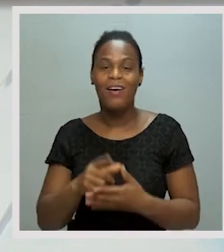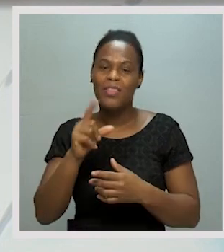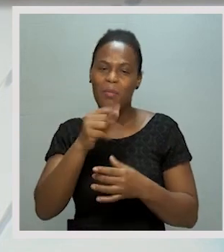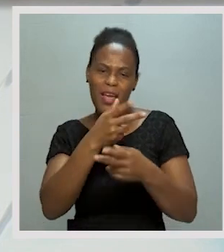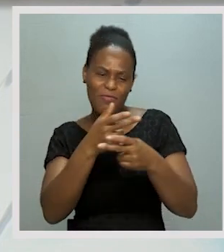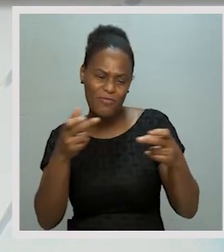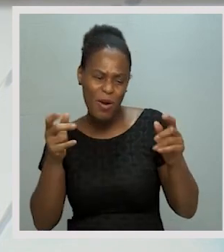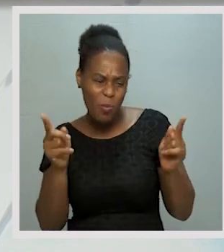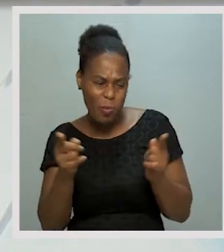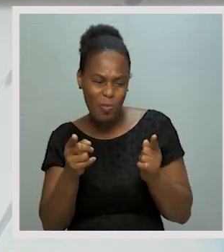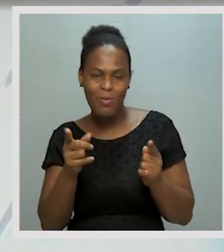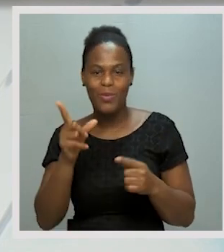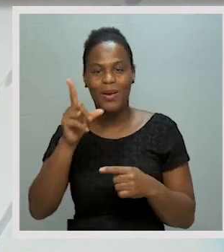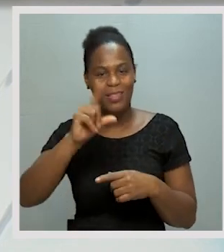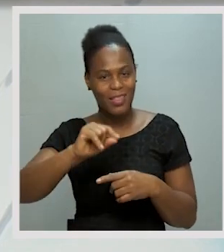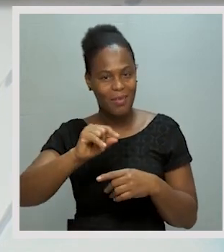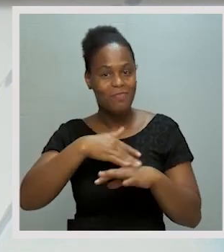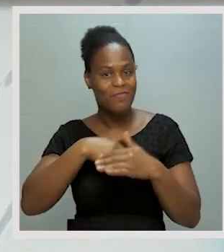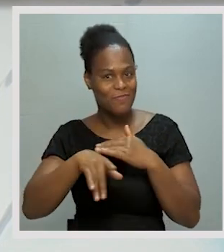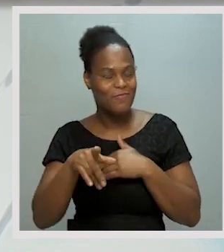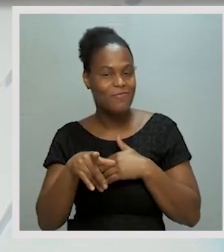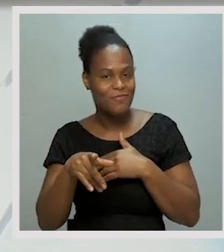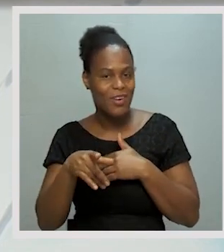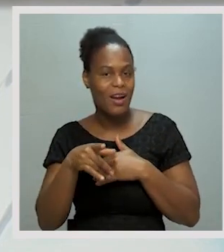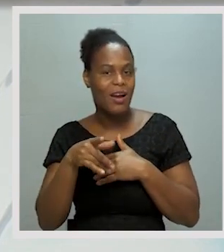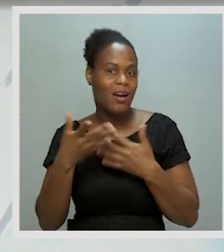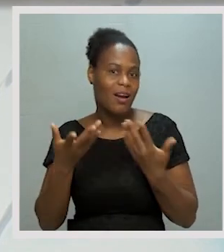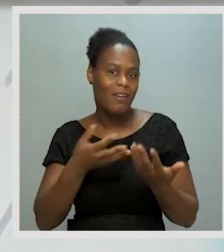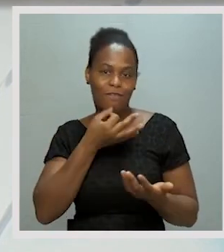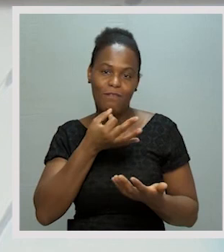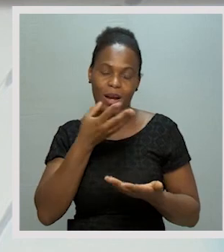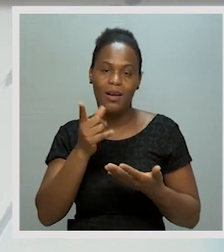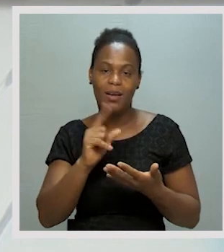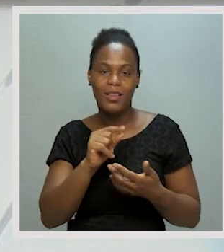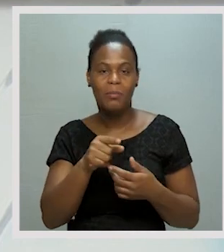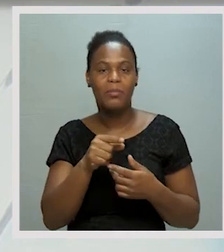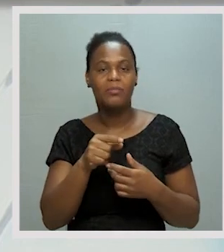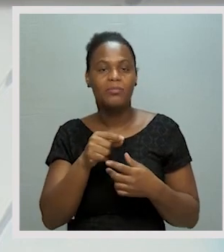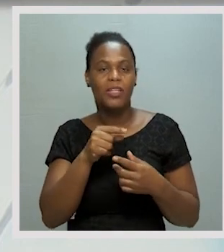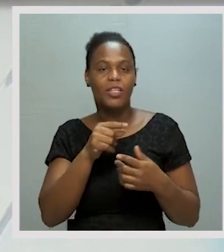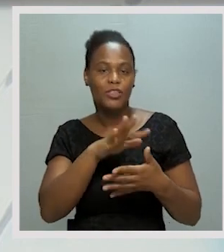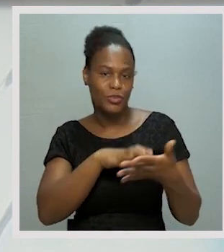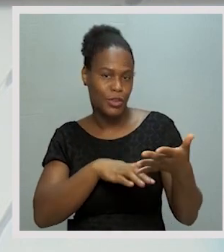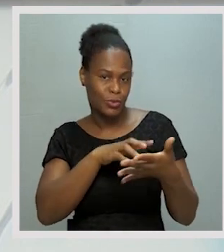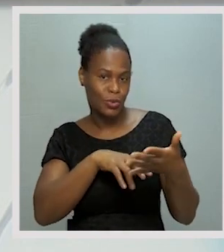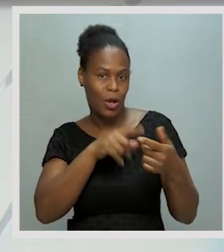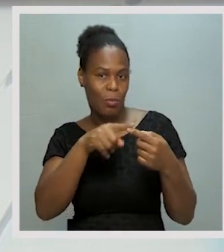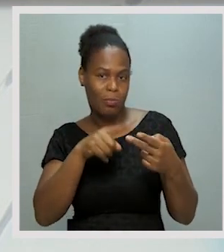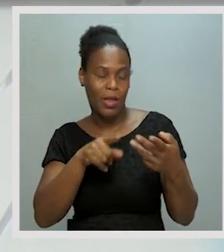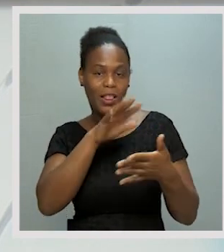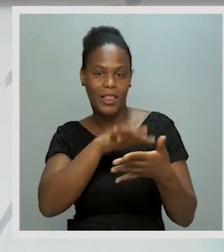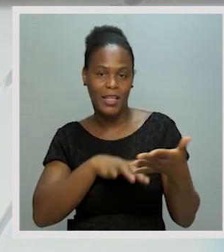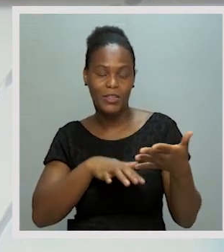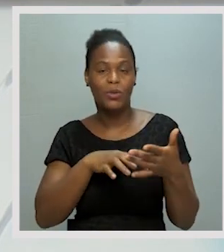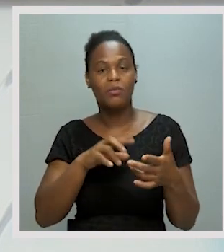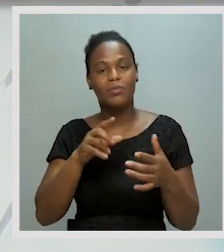não é? Acabei por fazer a menção aos tipos de textos que fazem parte da